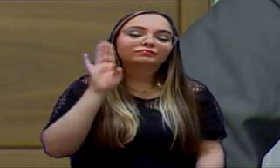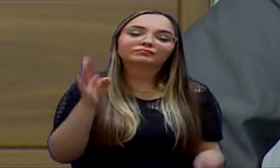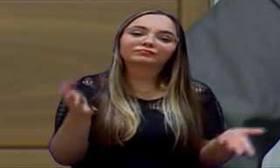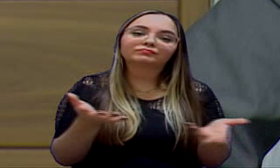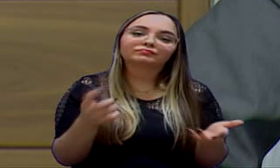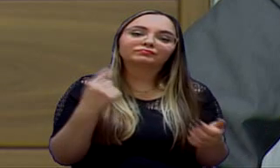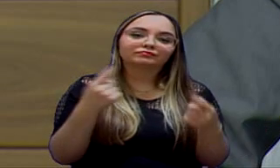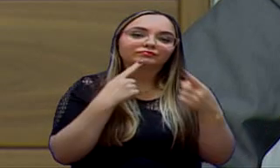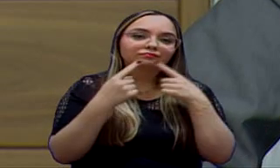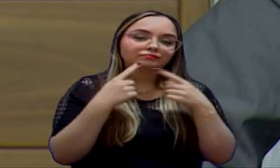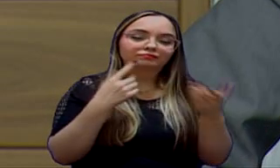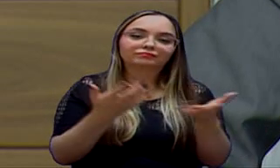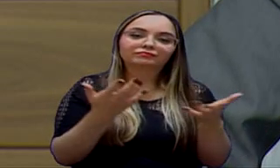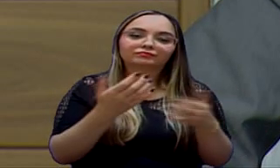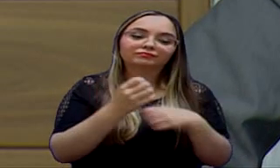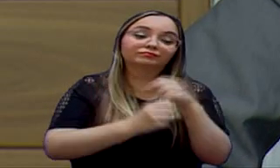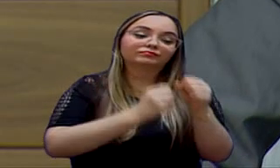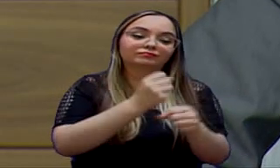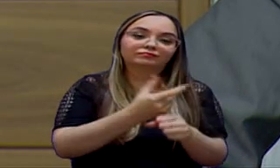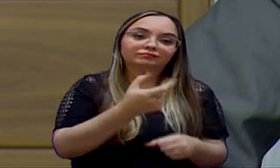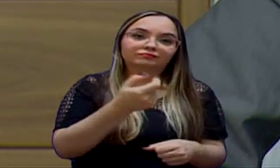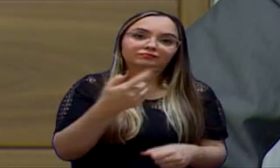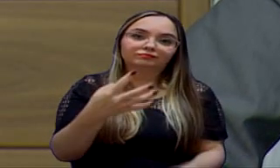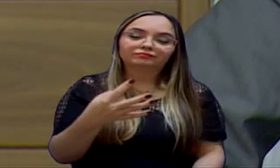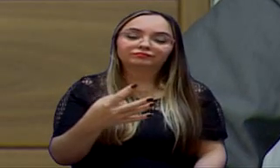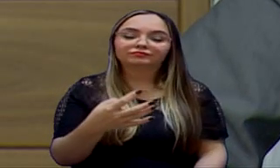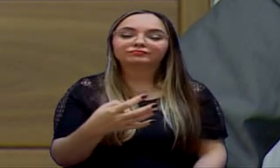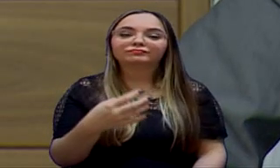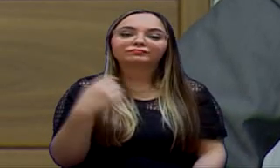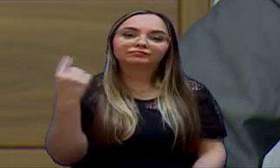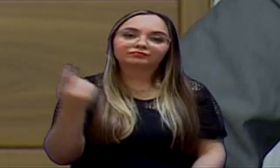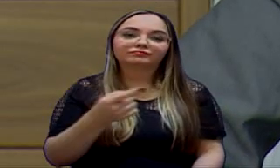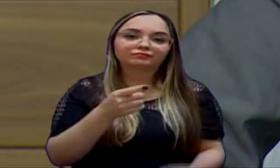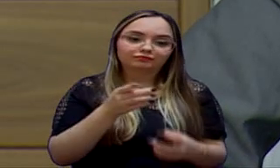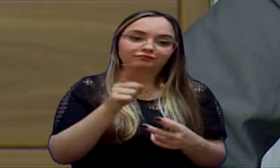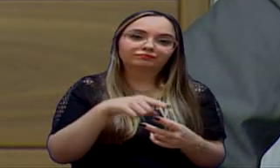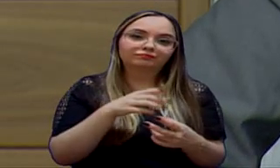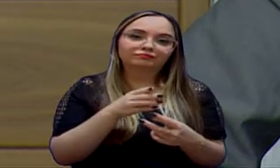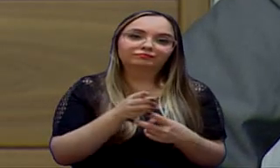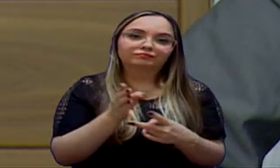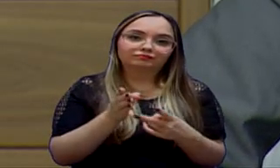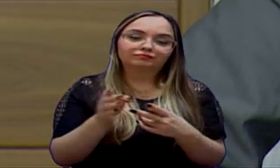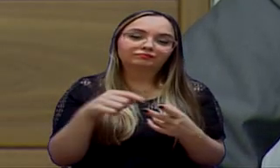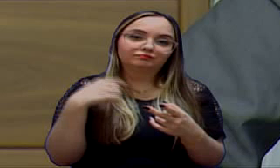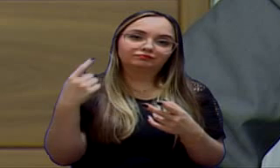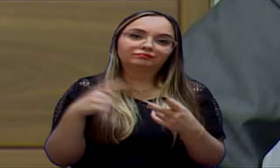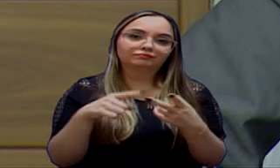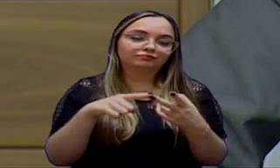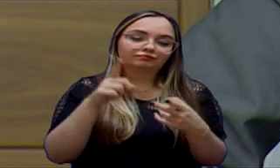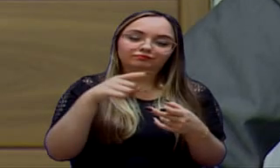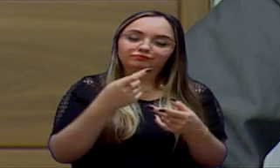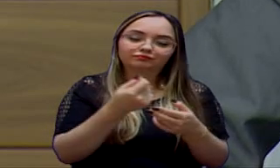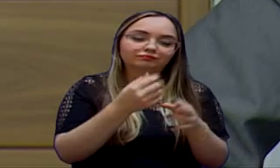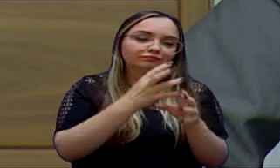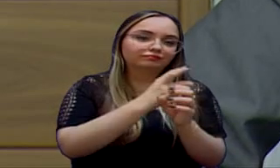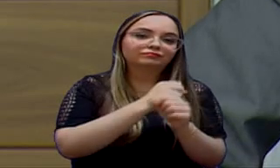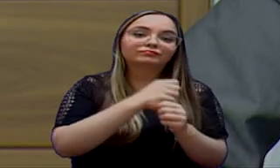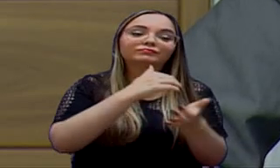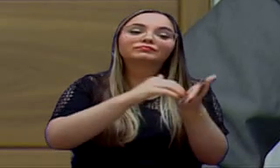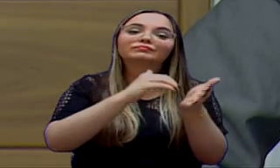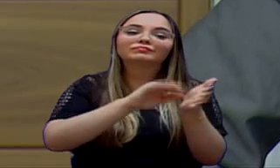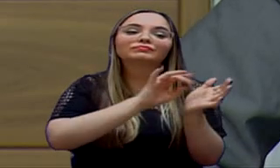discutindo agora para o exercício 2024 Então são as principais linhas de diretrizes de investimento nas diversas secretarias